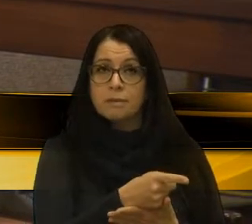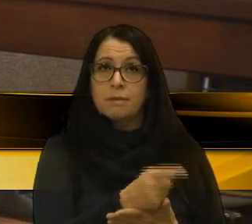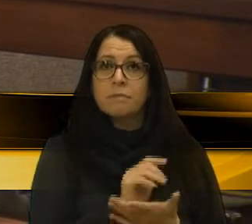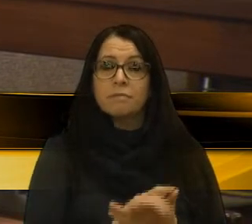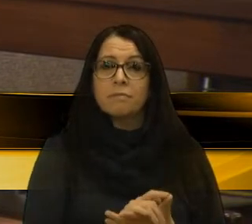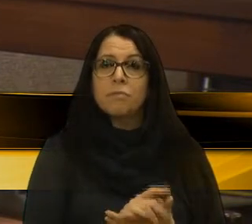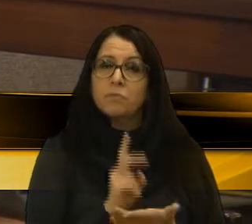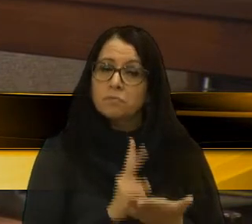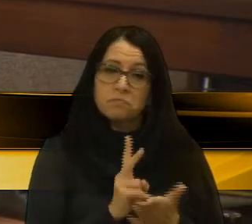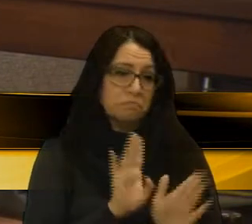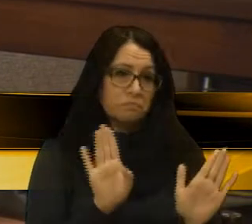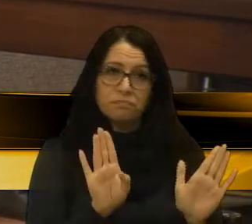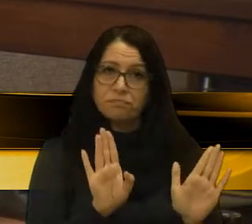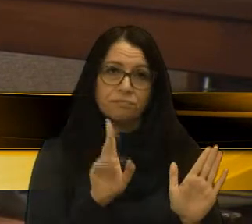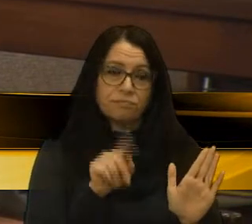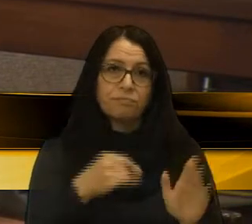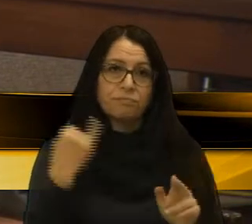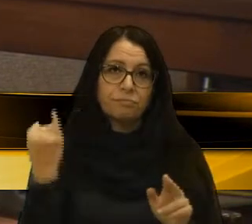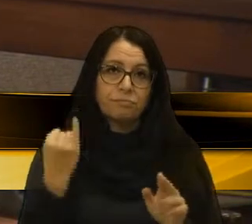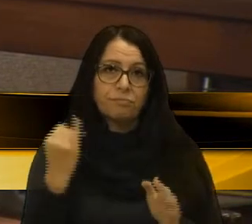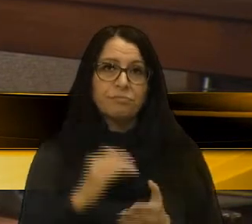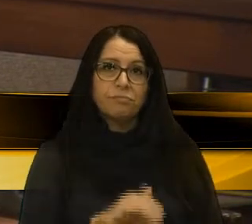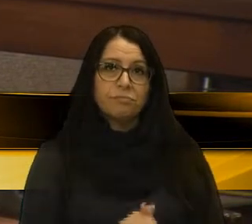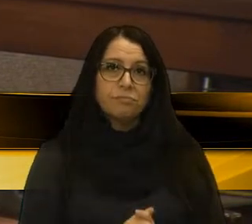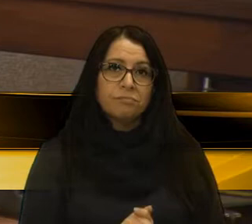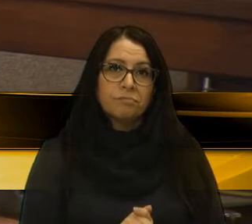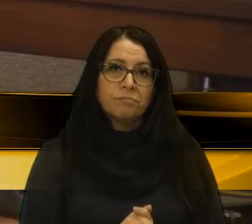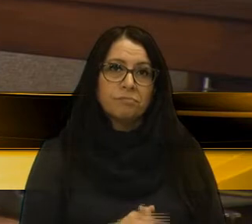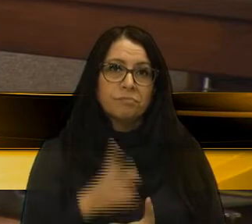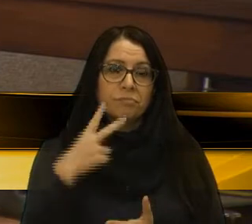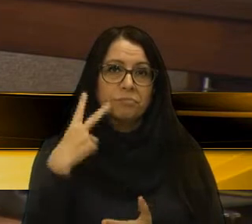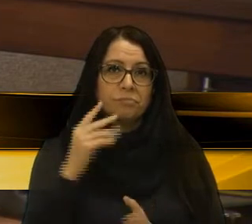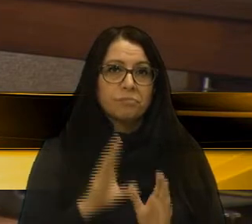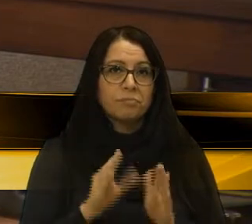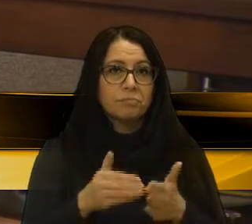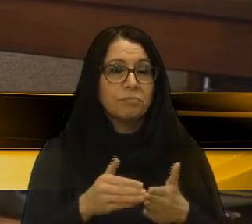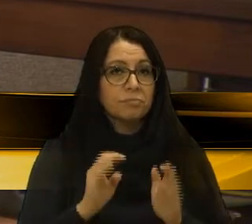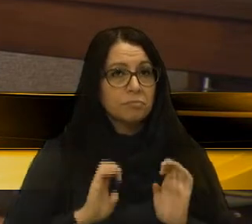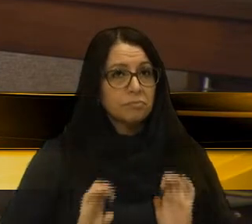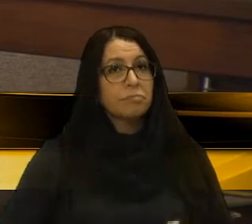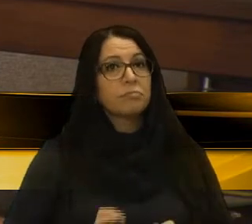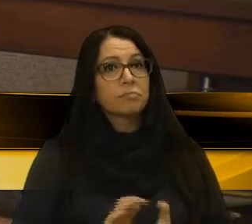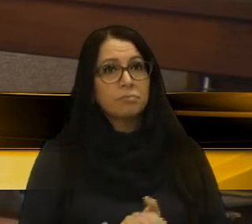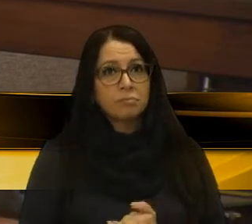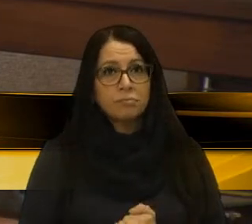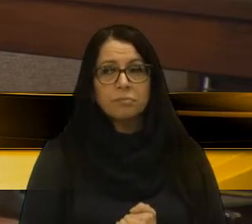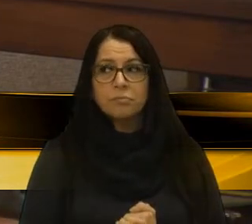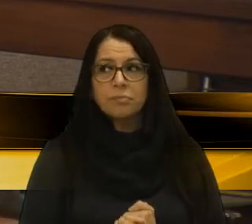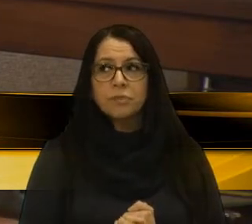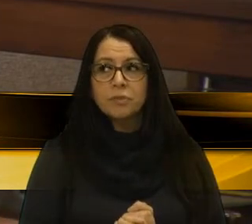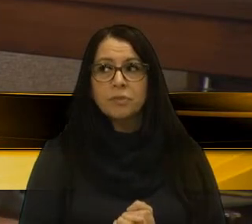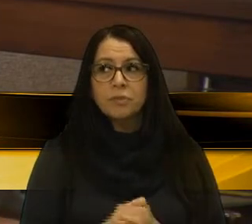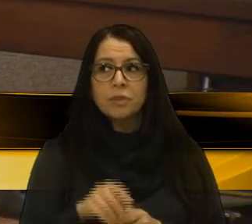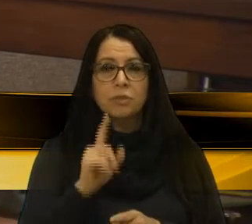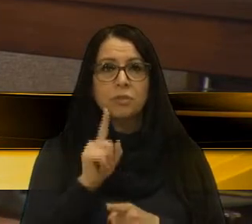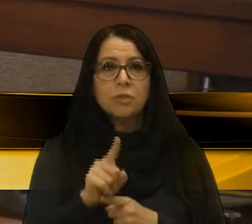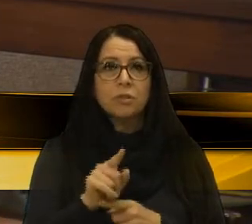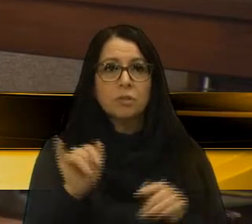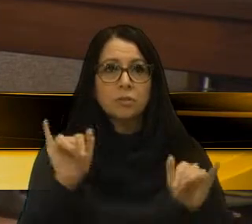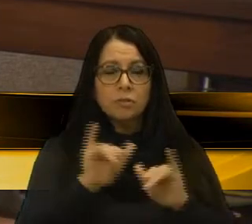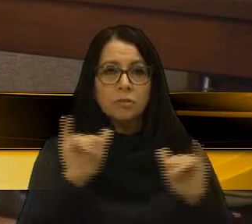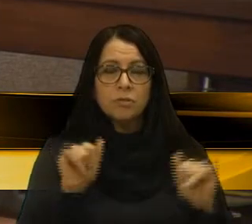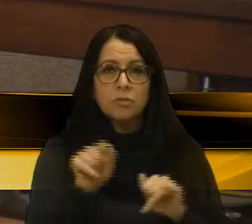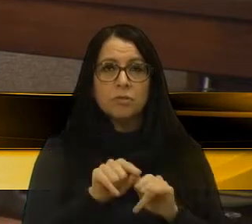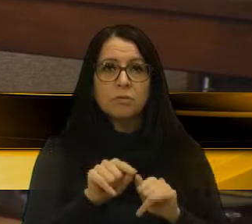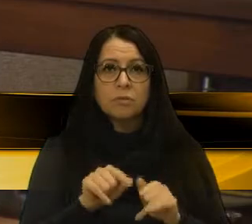Marciano, ela continua. Então, é importante que os vereadores da Comissão de Ética tenham essa informação. Uma declaração